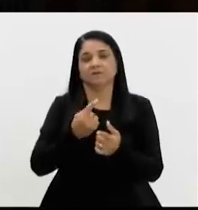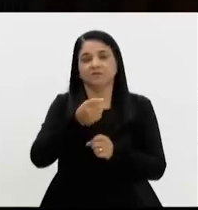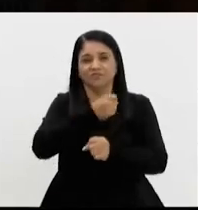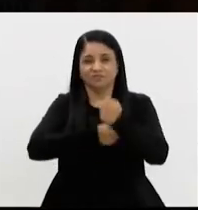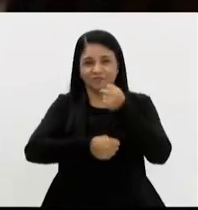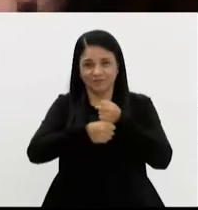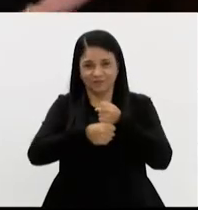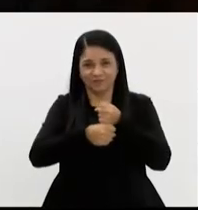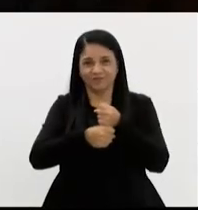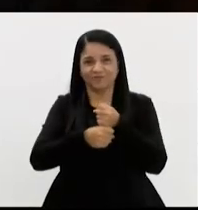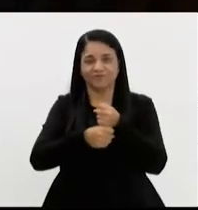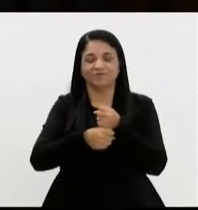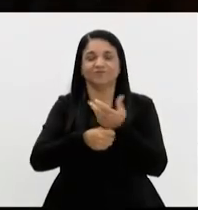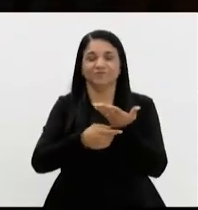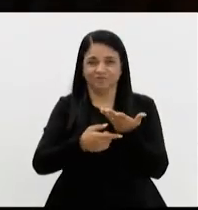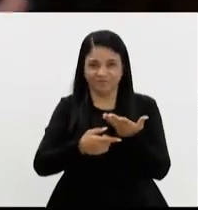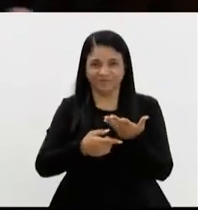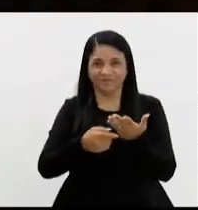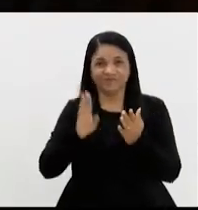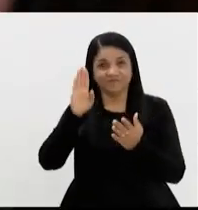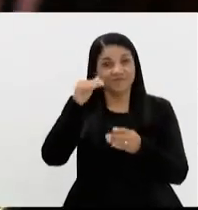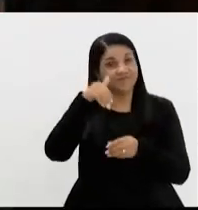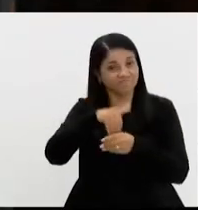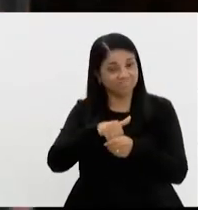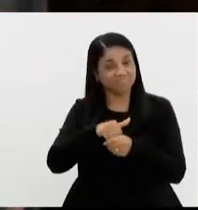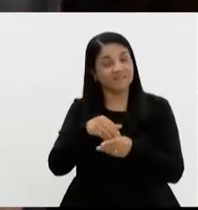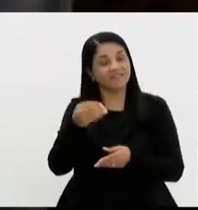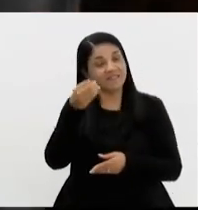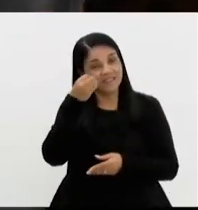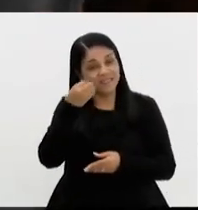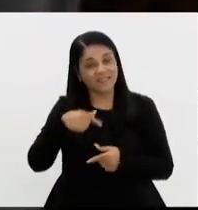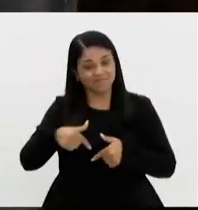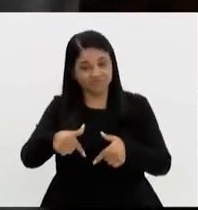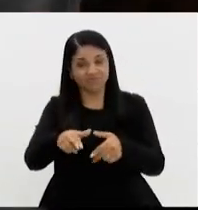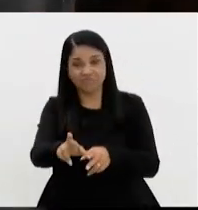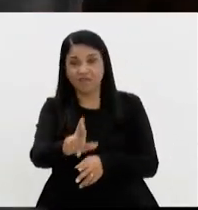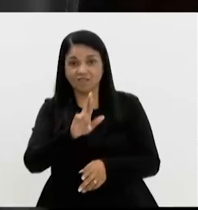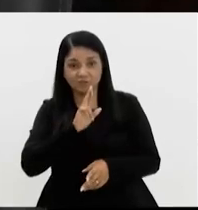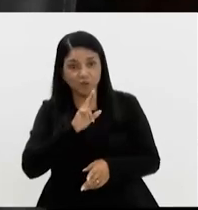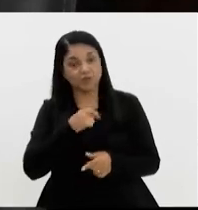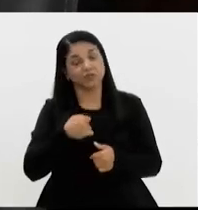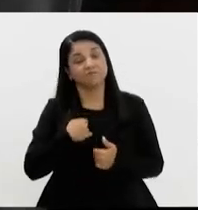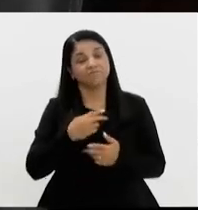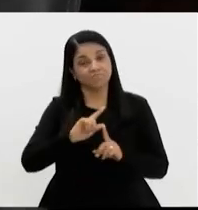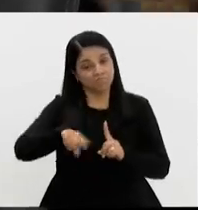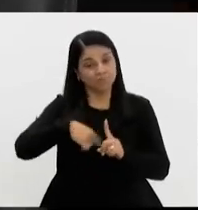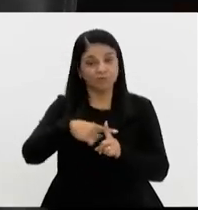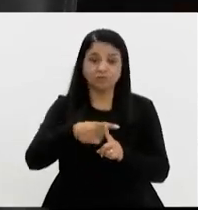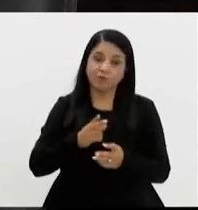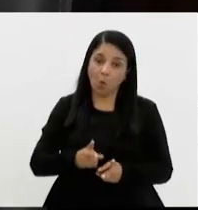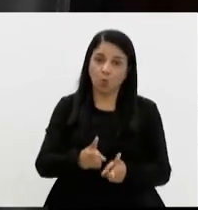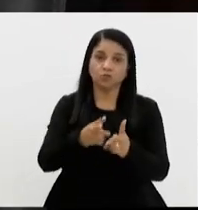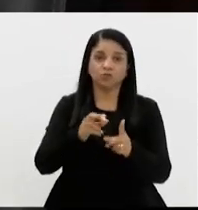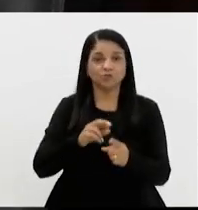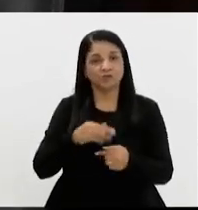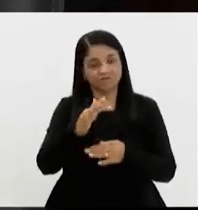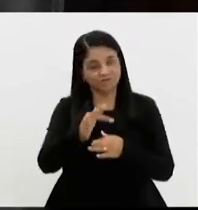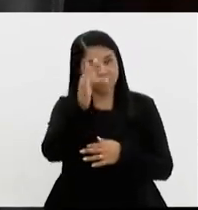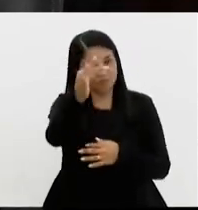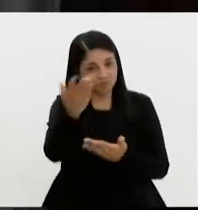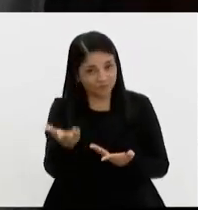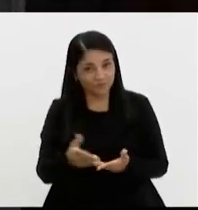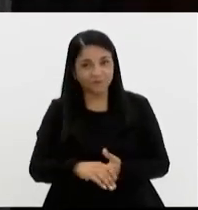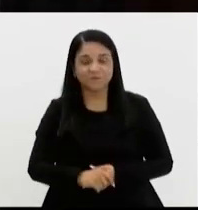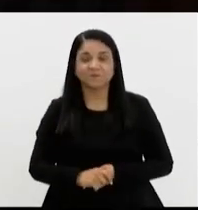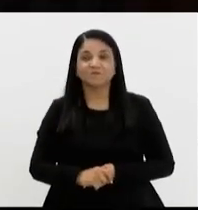essas leis vão ser testadas nas eleições municipais e a depender do resultado elas são mantidas ou não paraas eleições Gerais de do anos depois